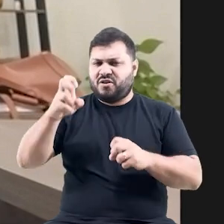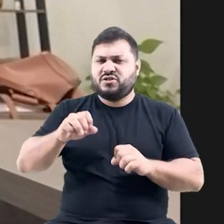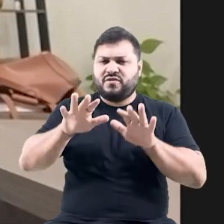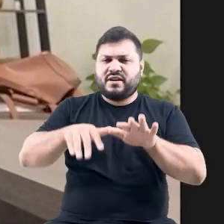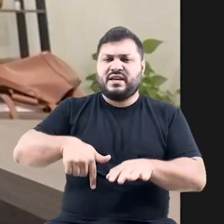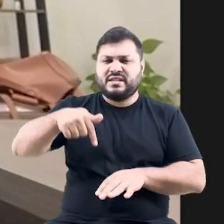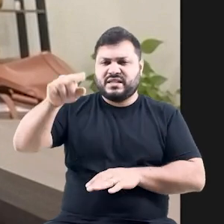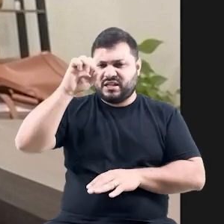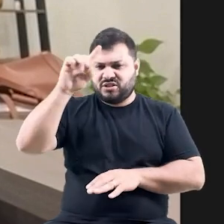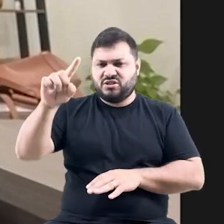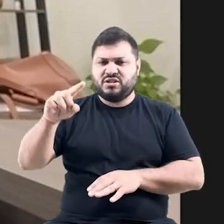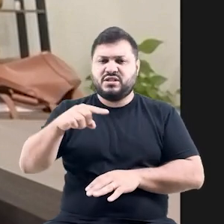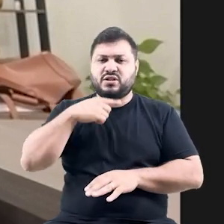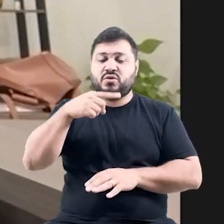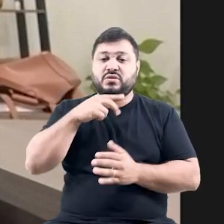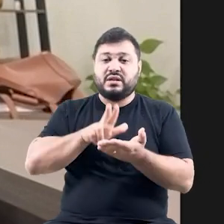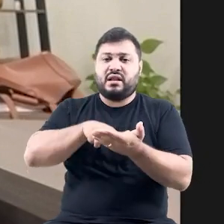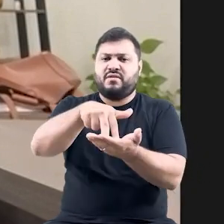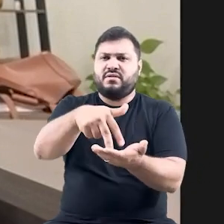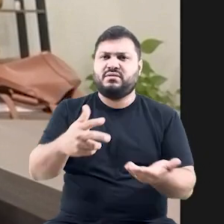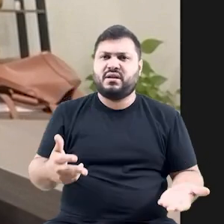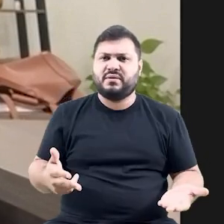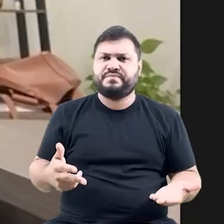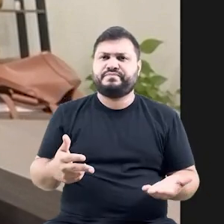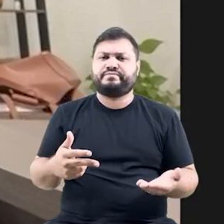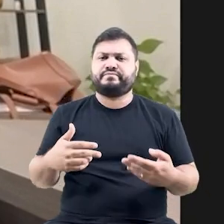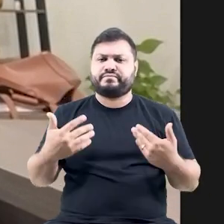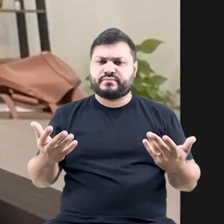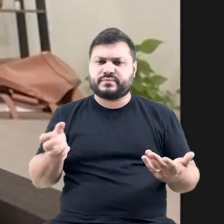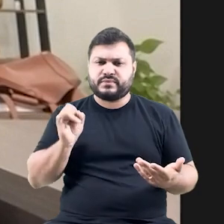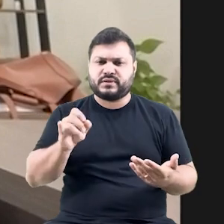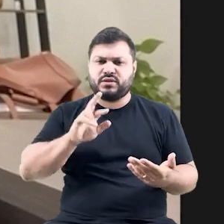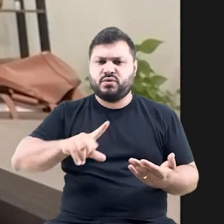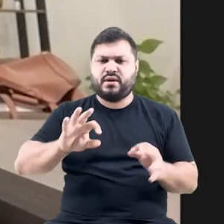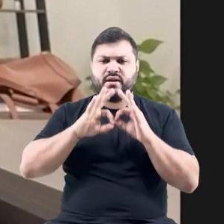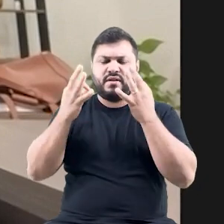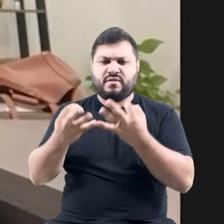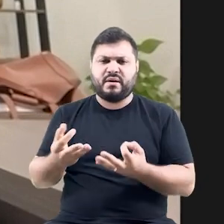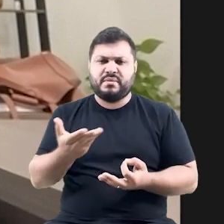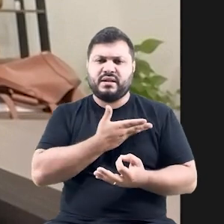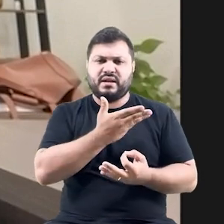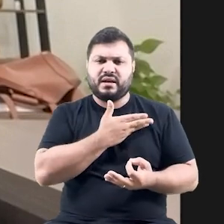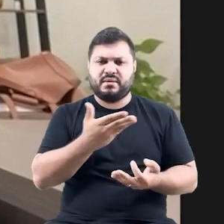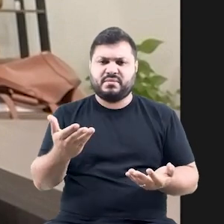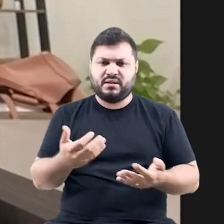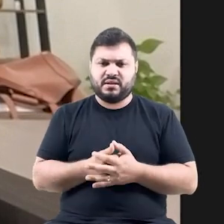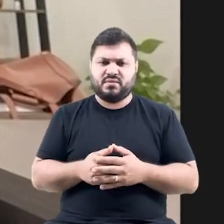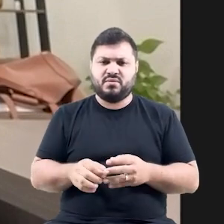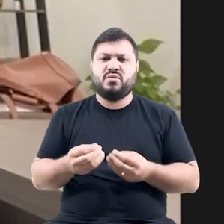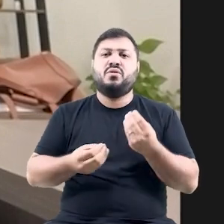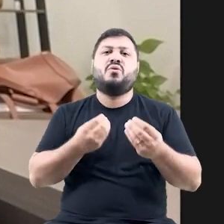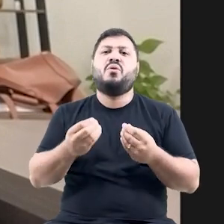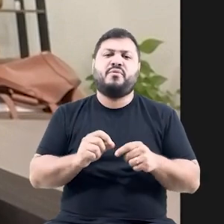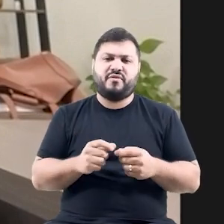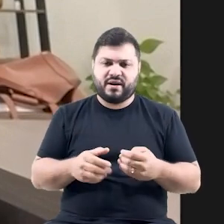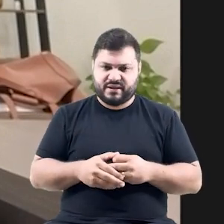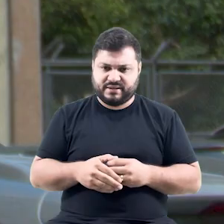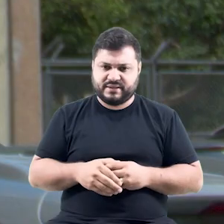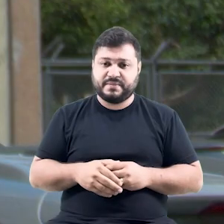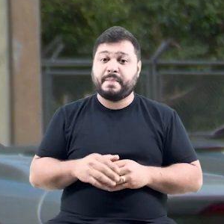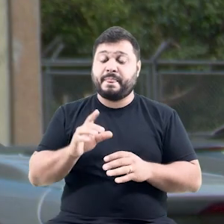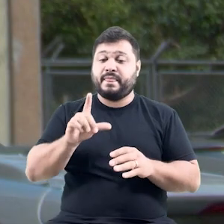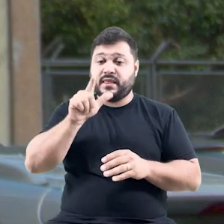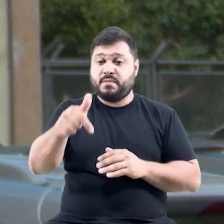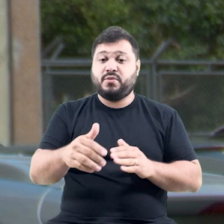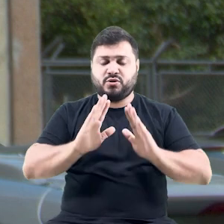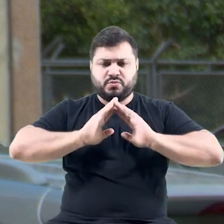forte, eu fiquei 7 dias sem conseguir levantar da cama. E assim, se não fosse família, amigos, como é que faz?